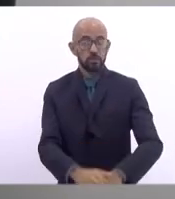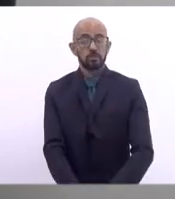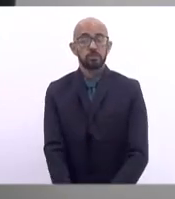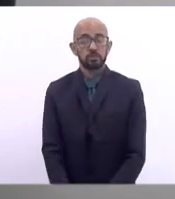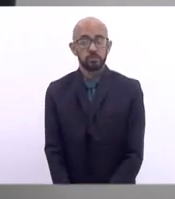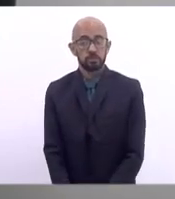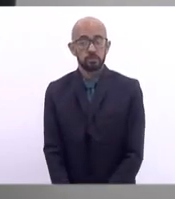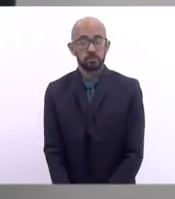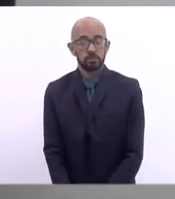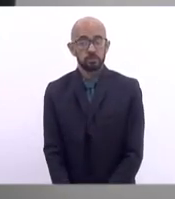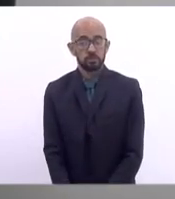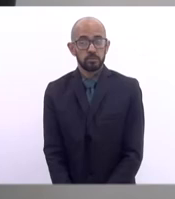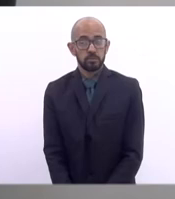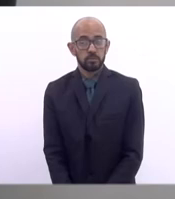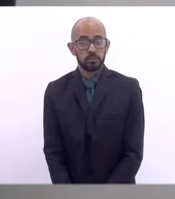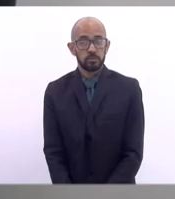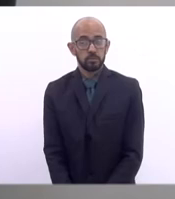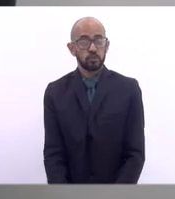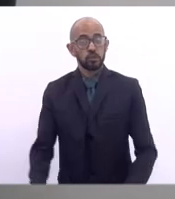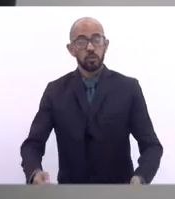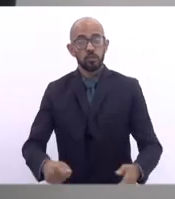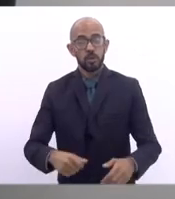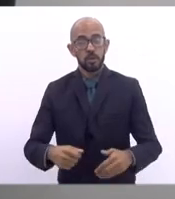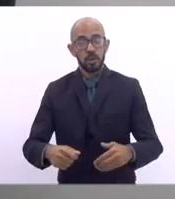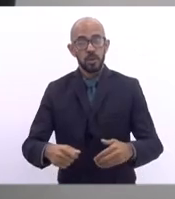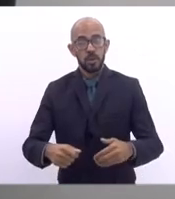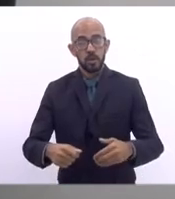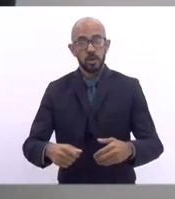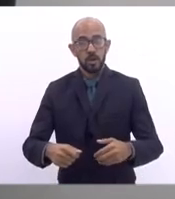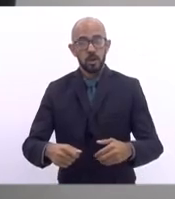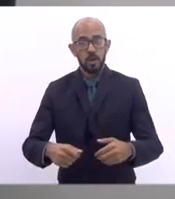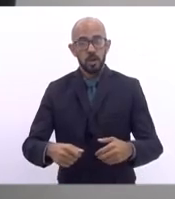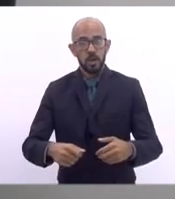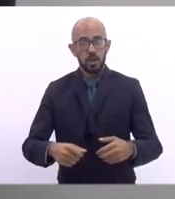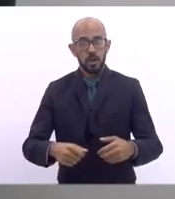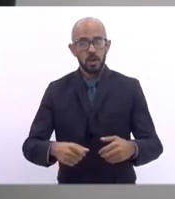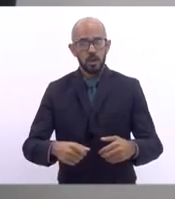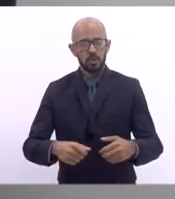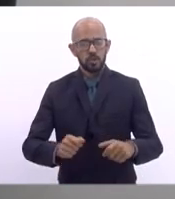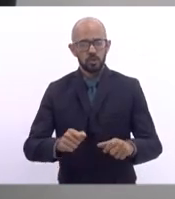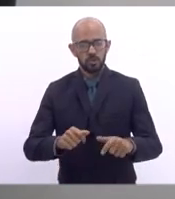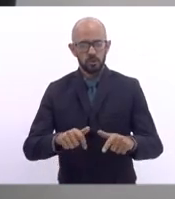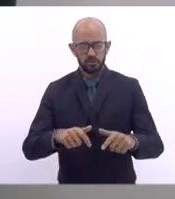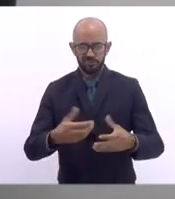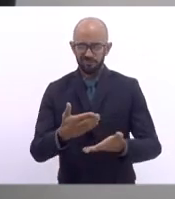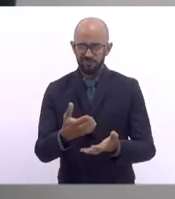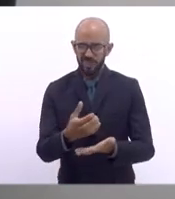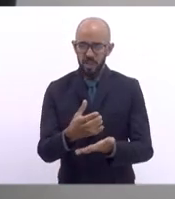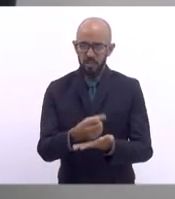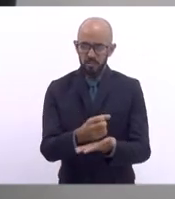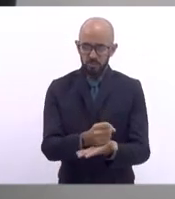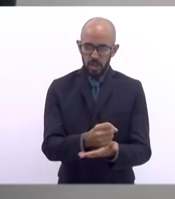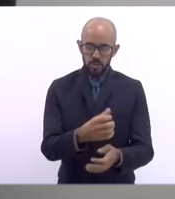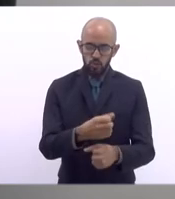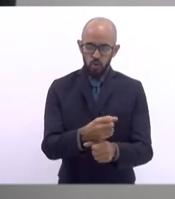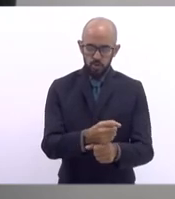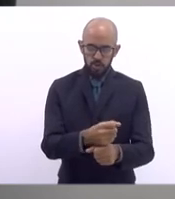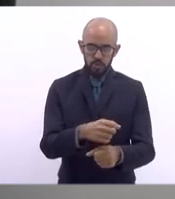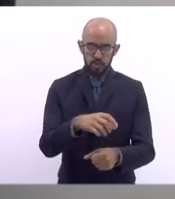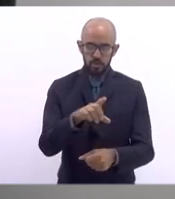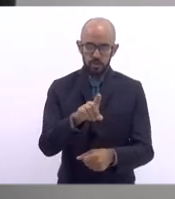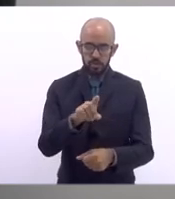agora sobre operação dela Olha E aí é uma condição típica do Estado do Rio de Janeiro